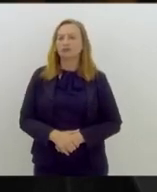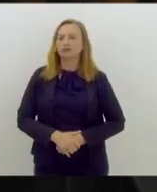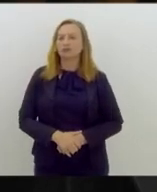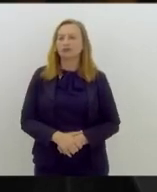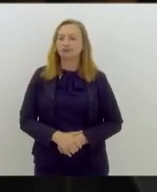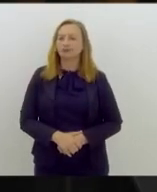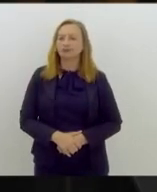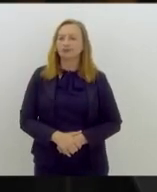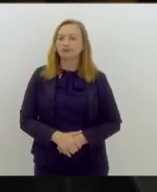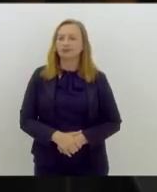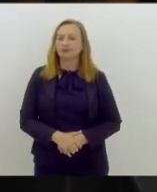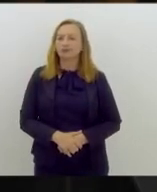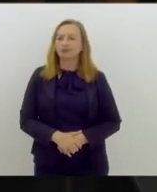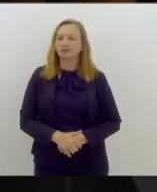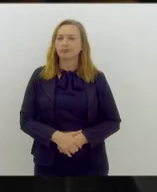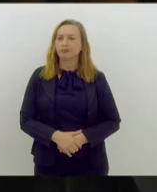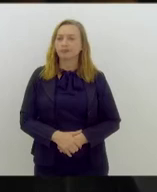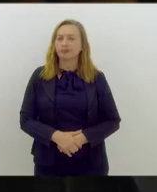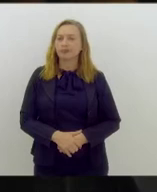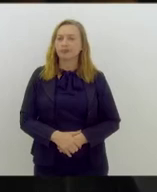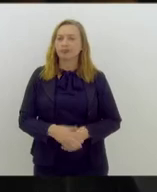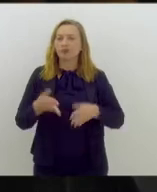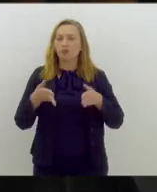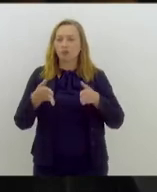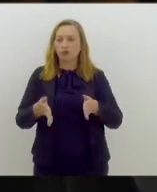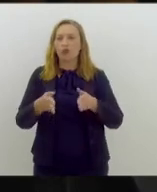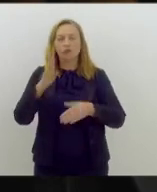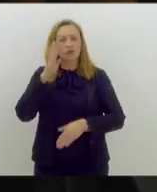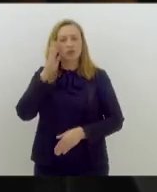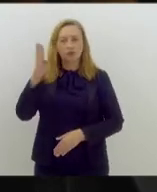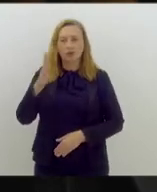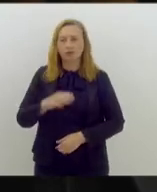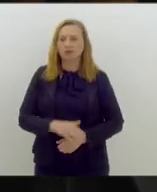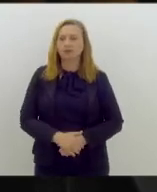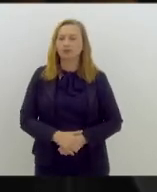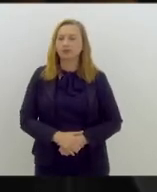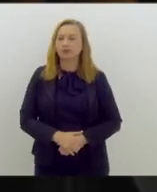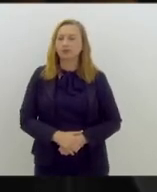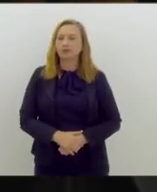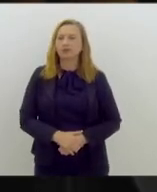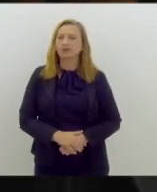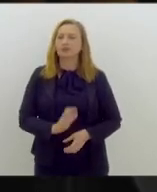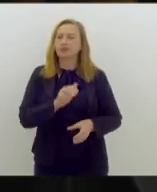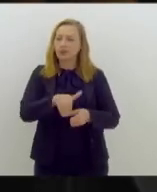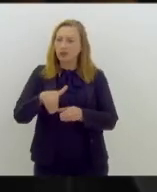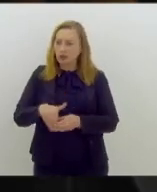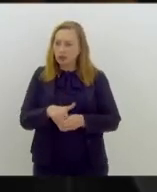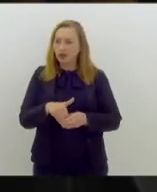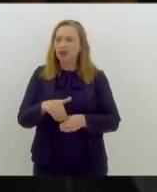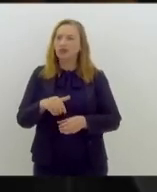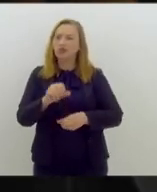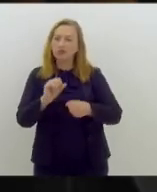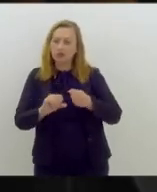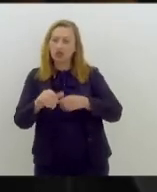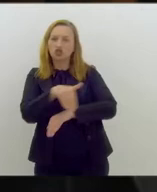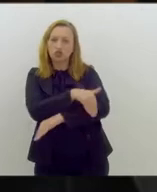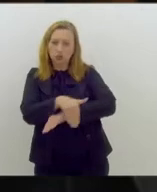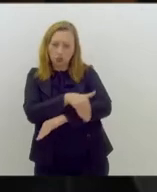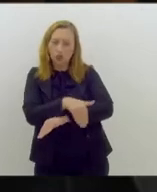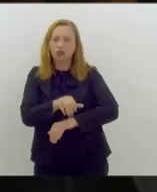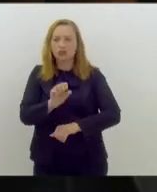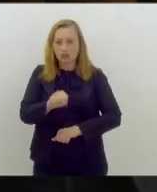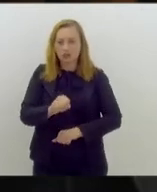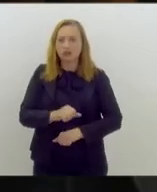ponto nevrálgico e Central fiz muita campanha de rua muita